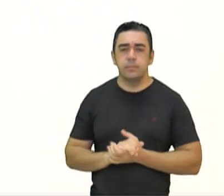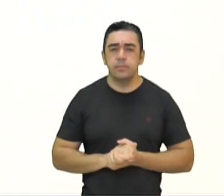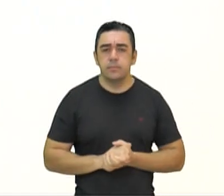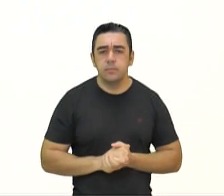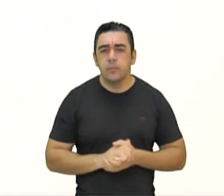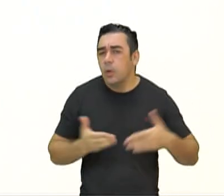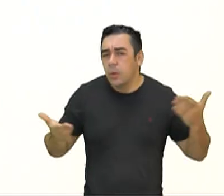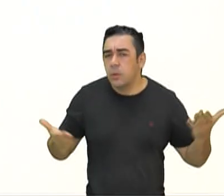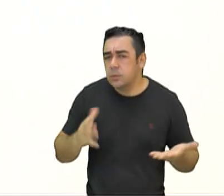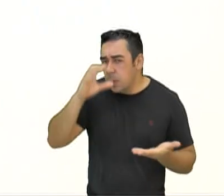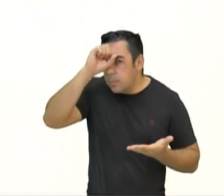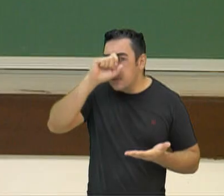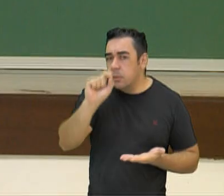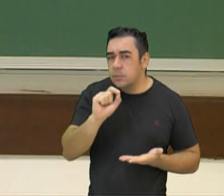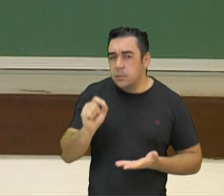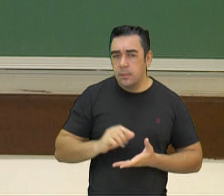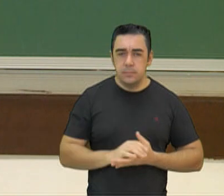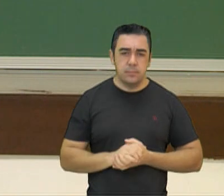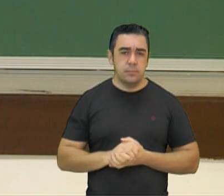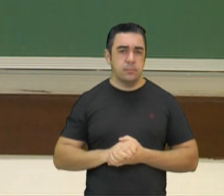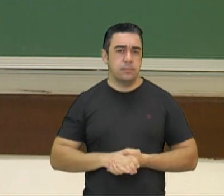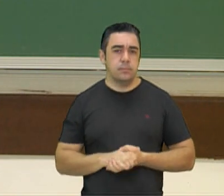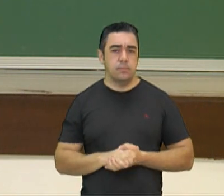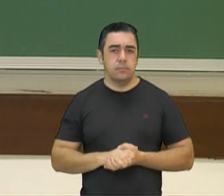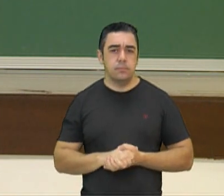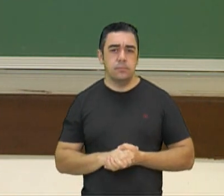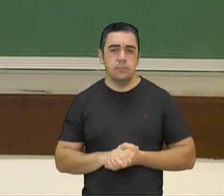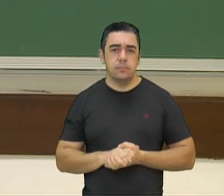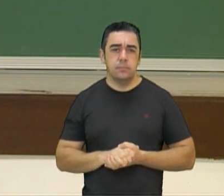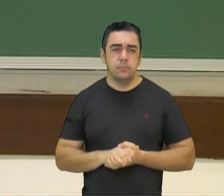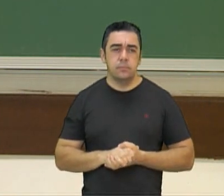que aprendemos hoje?